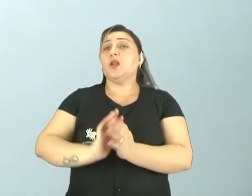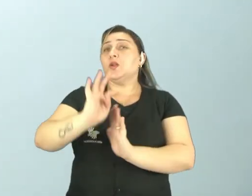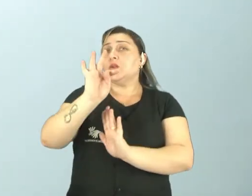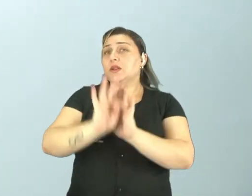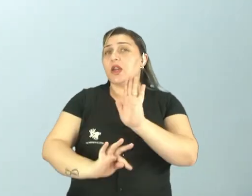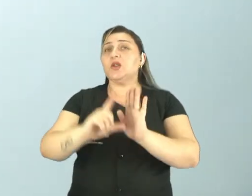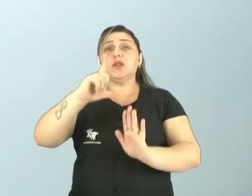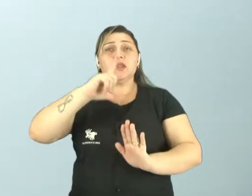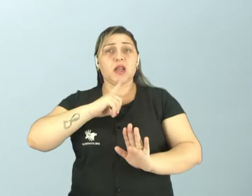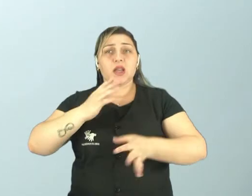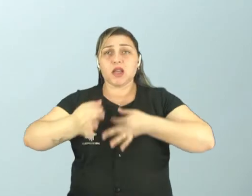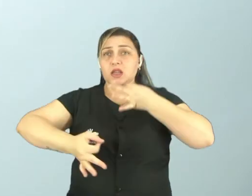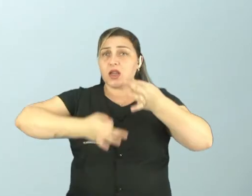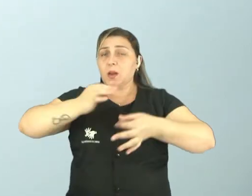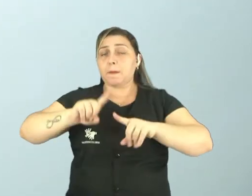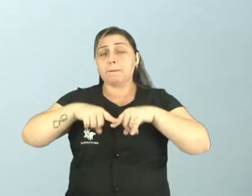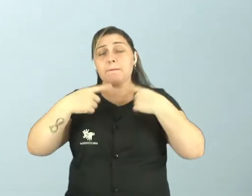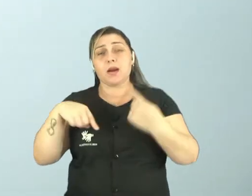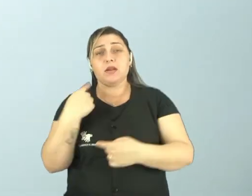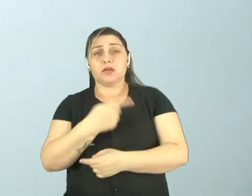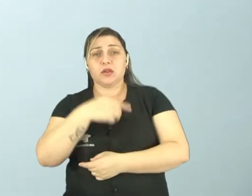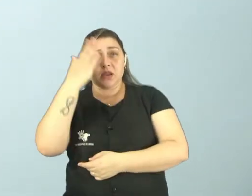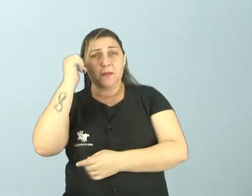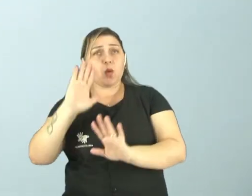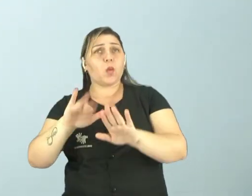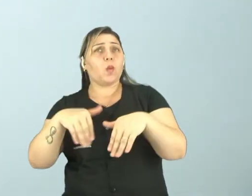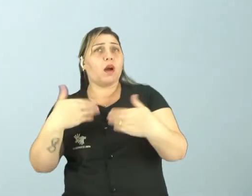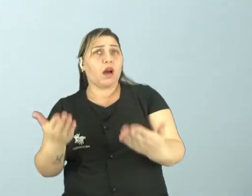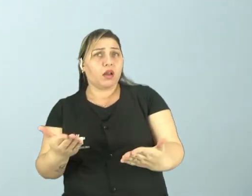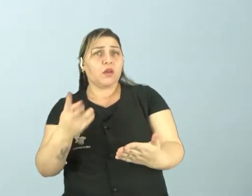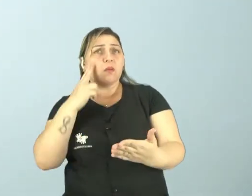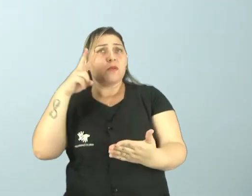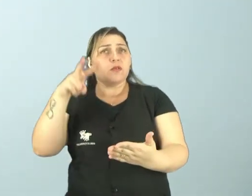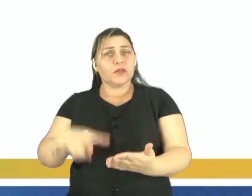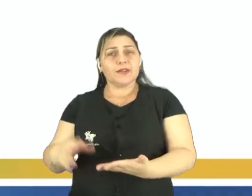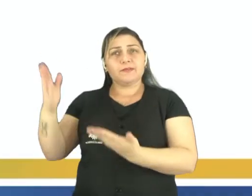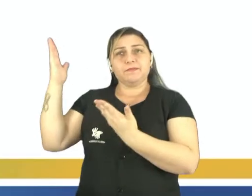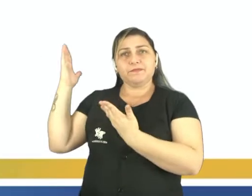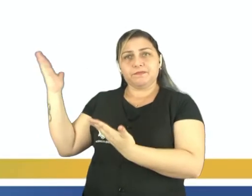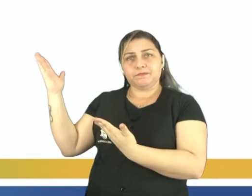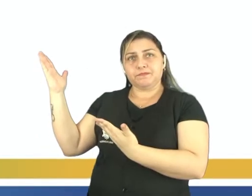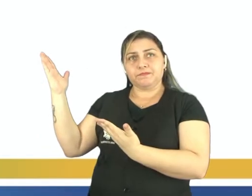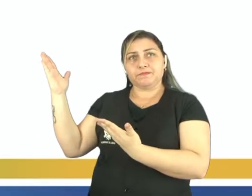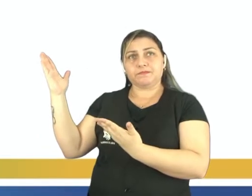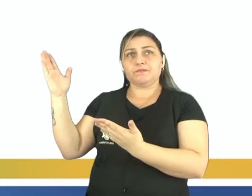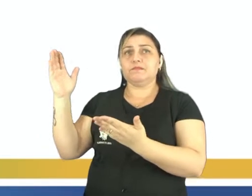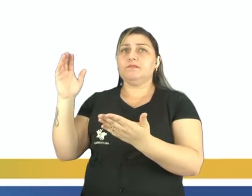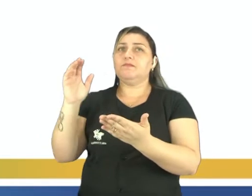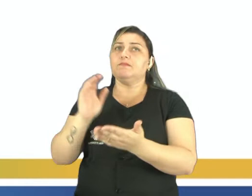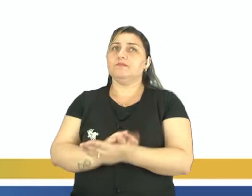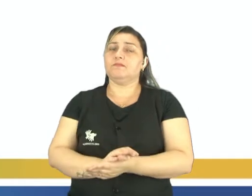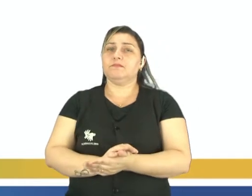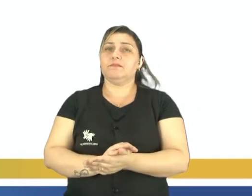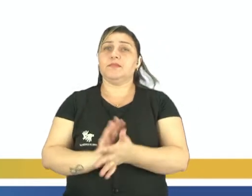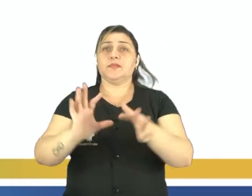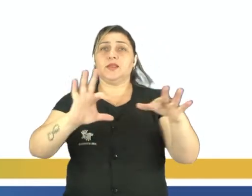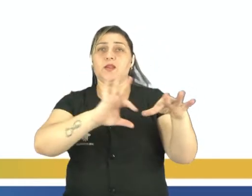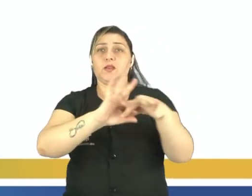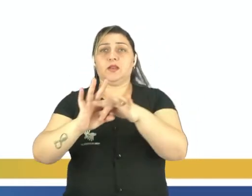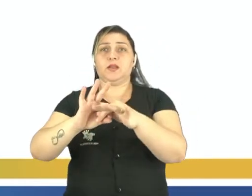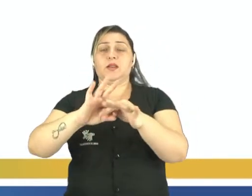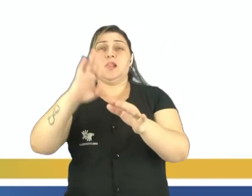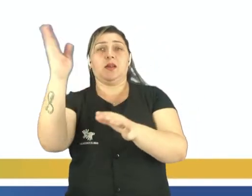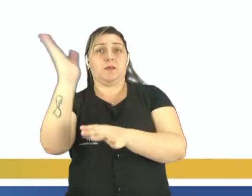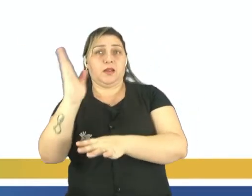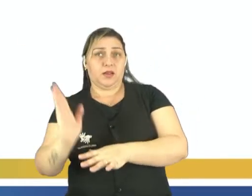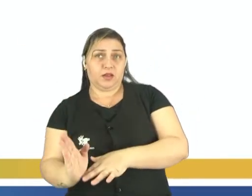tem argumentos, mas nós sabemos quais são os tipos? Vamos ver então? Segundo o caderno da Olimpíada Brasileira de